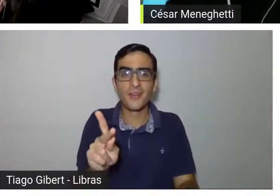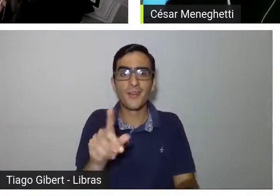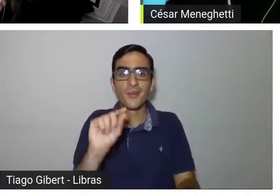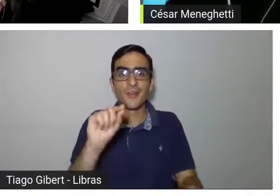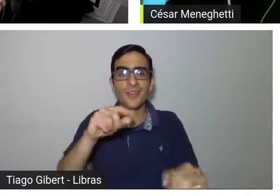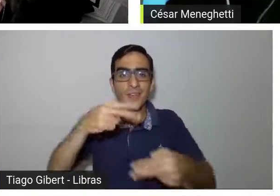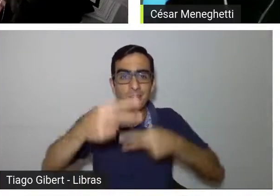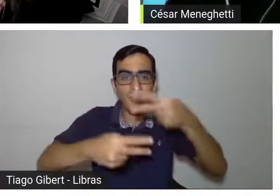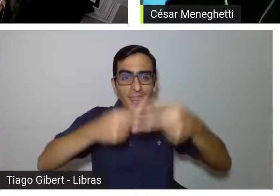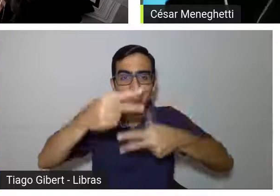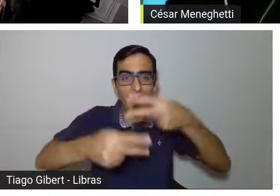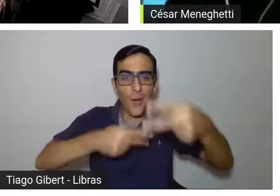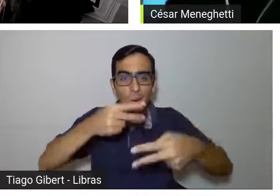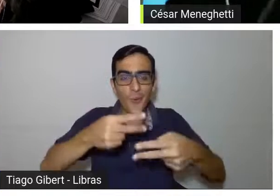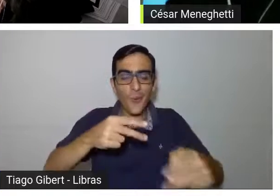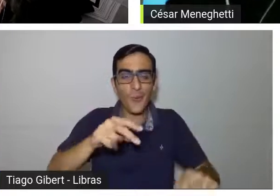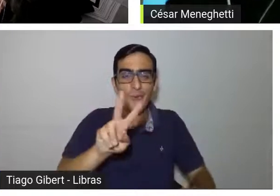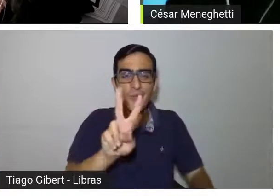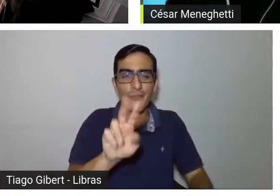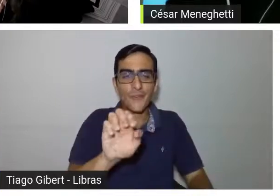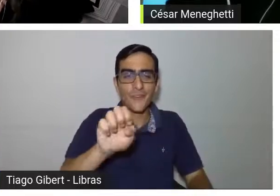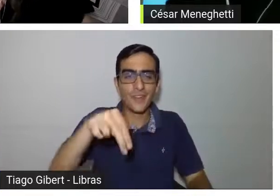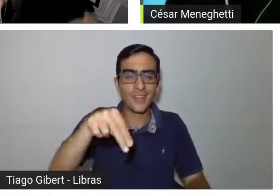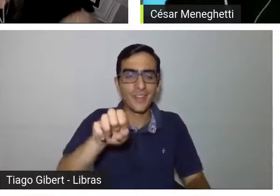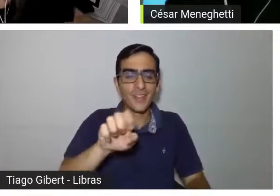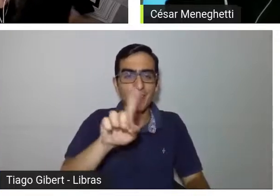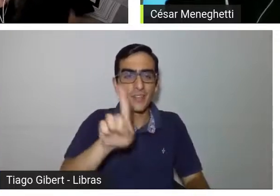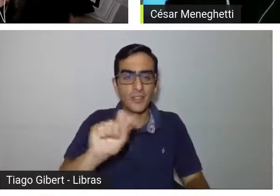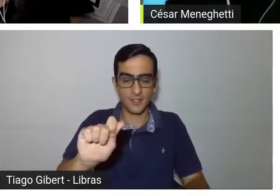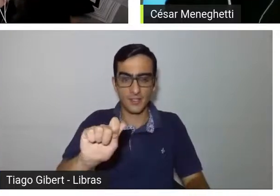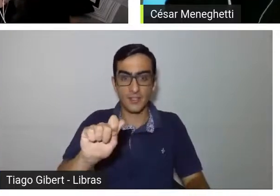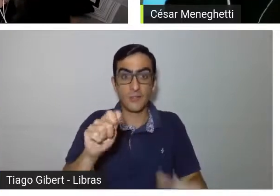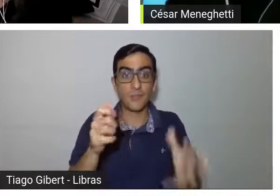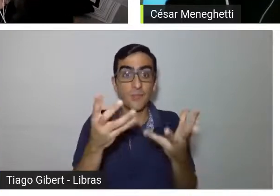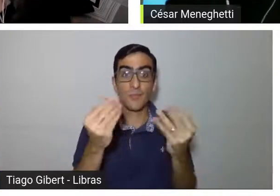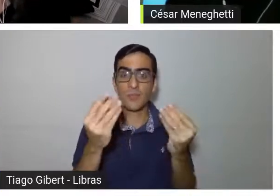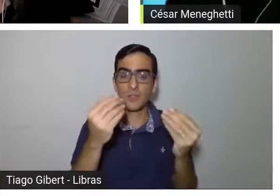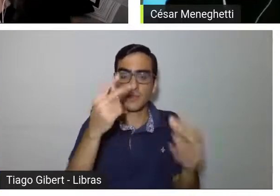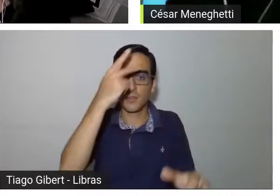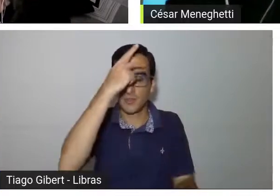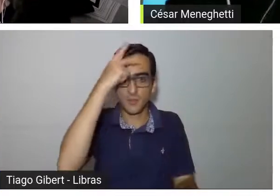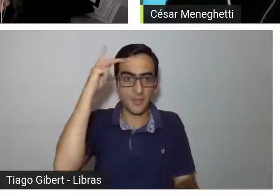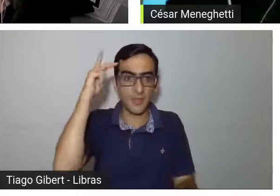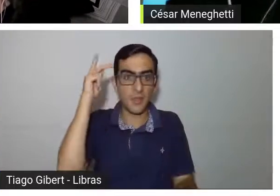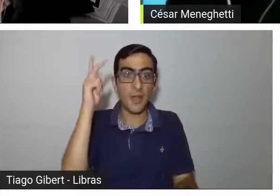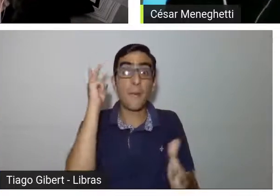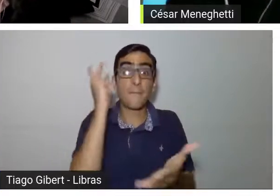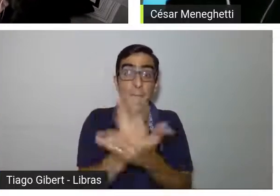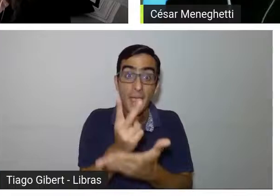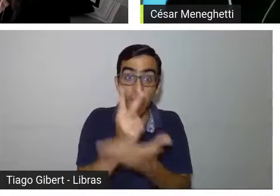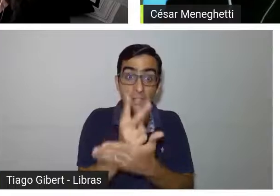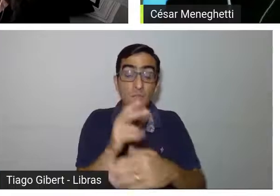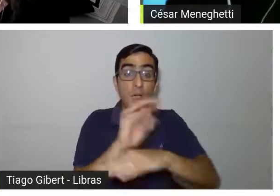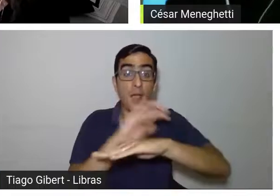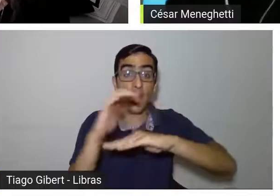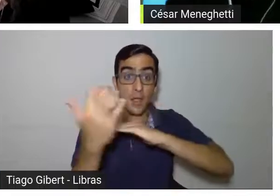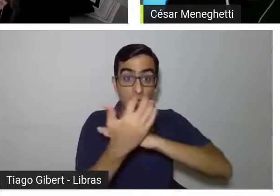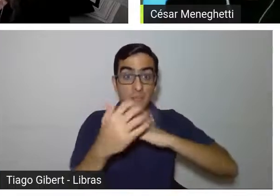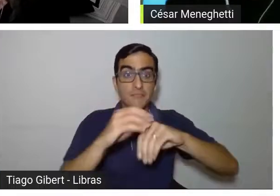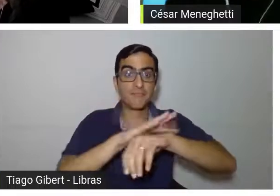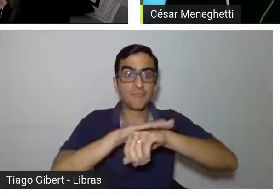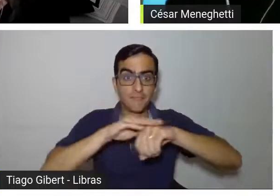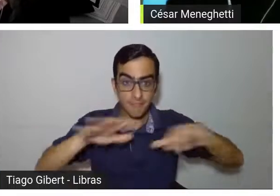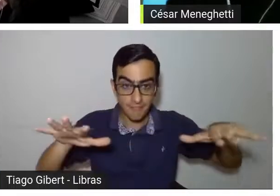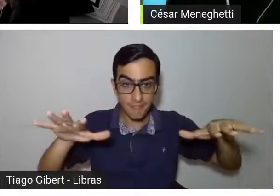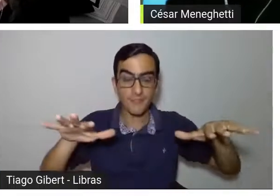Veneza. Foi muito legal, assim, eu não esperava, tinha um monte de gente, mesmo com toda essa pandemia que continua, que está